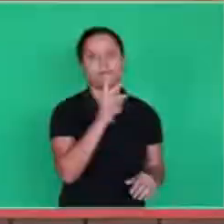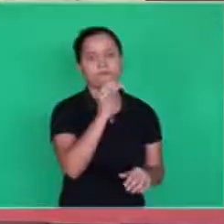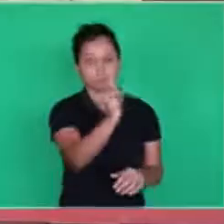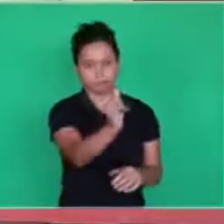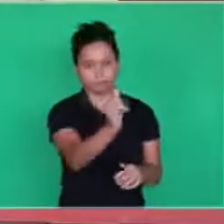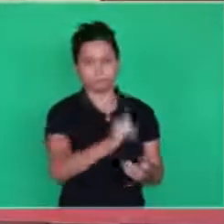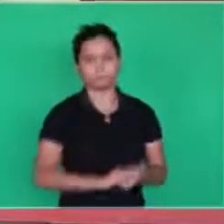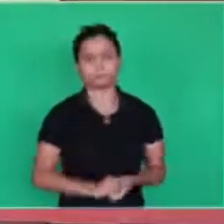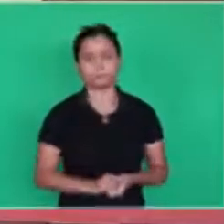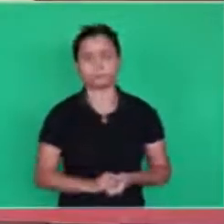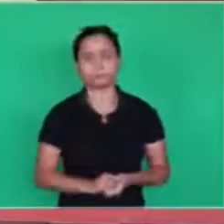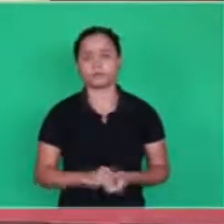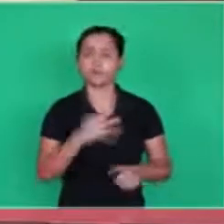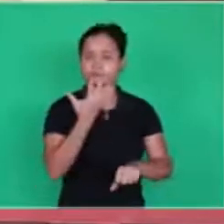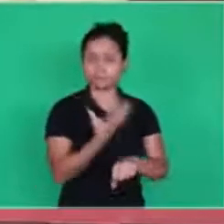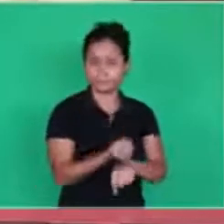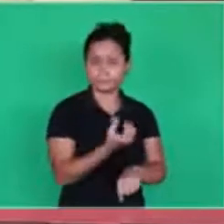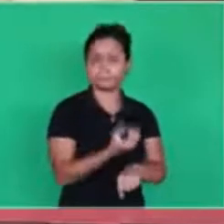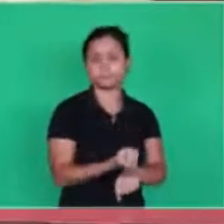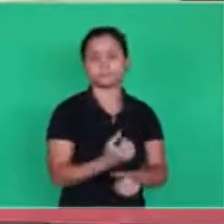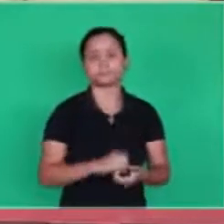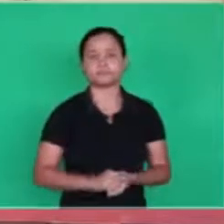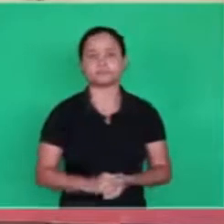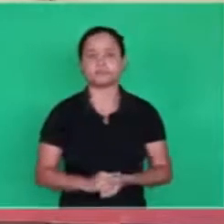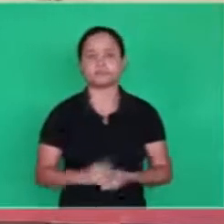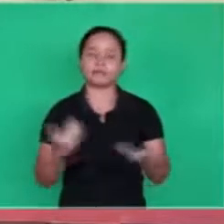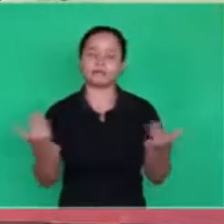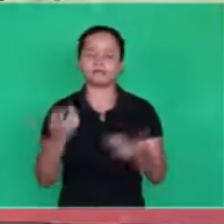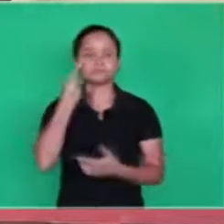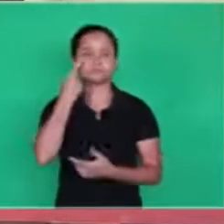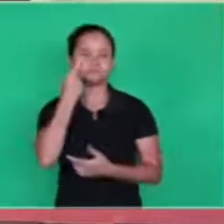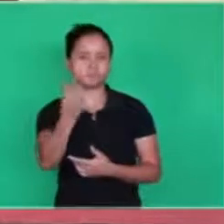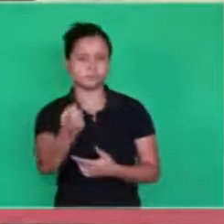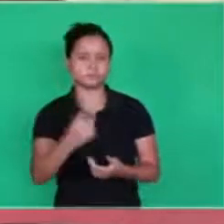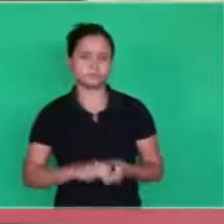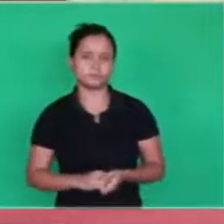coisas interessantes que você vê na criação,